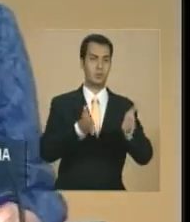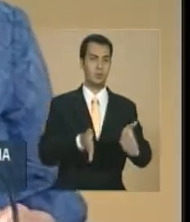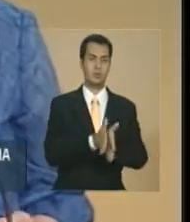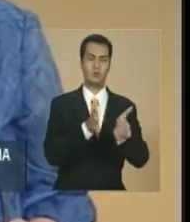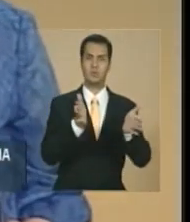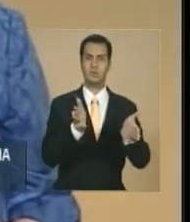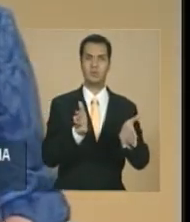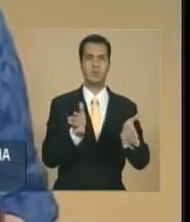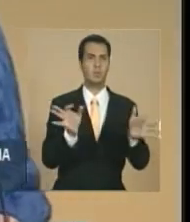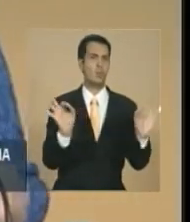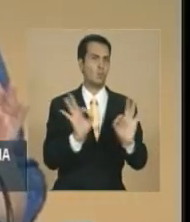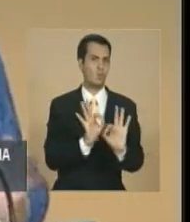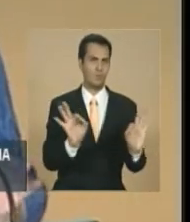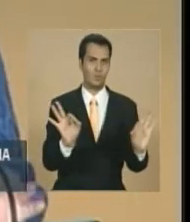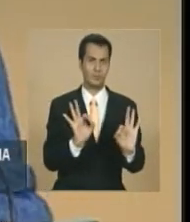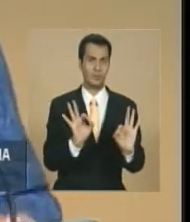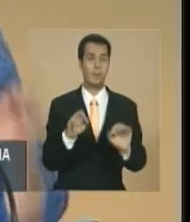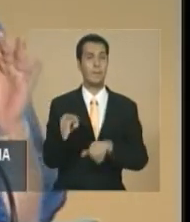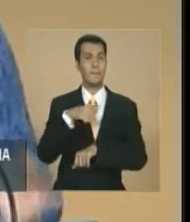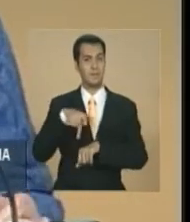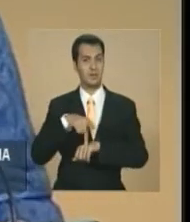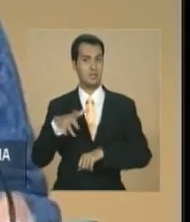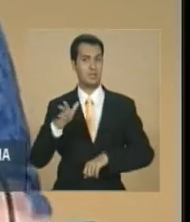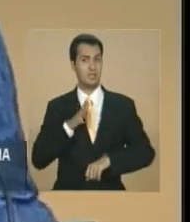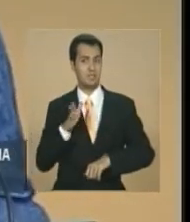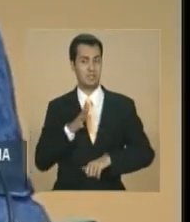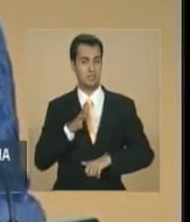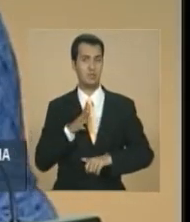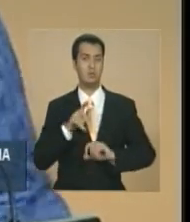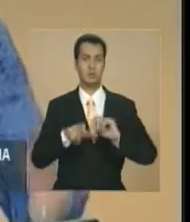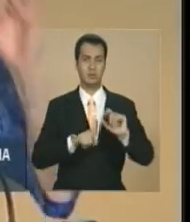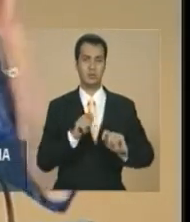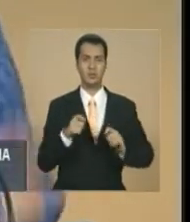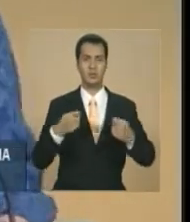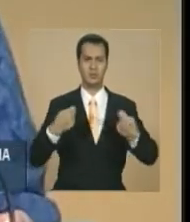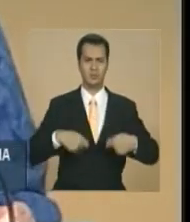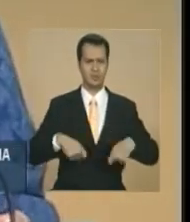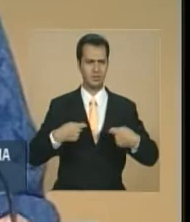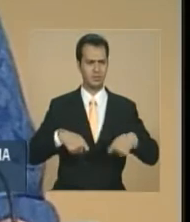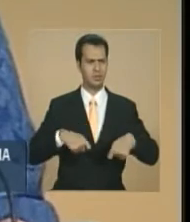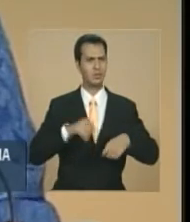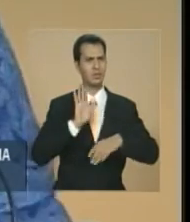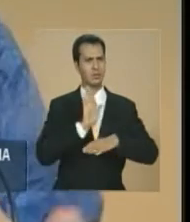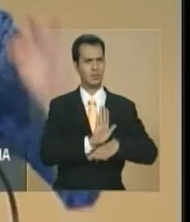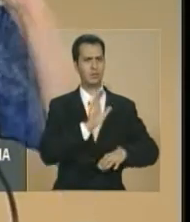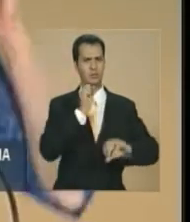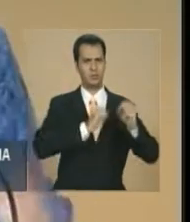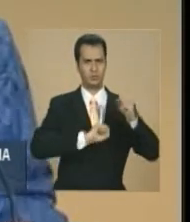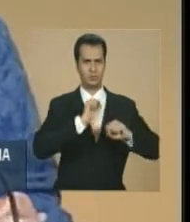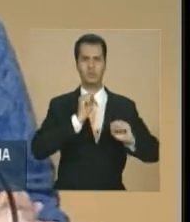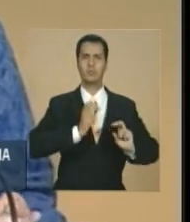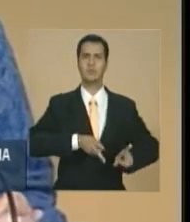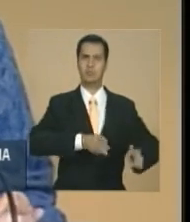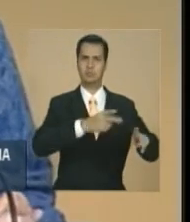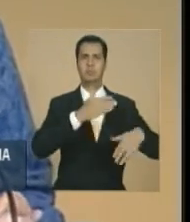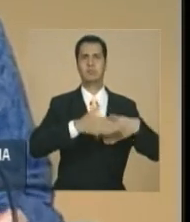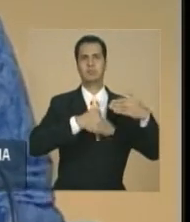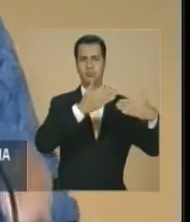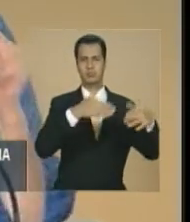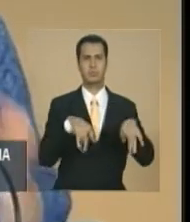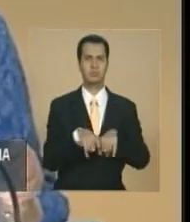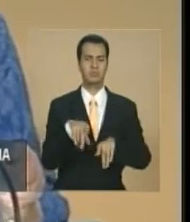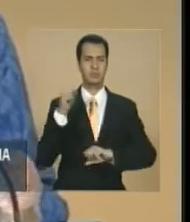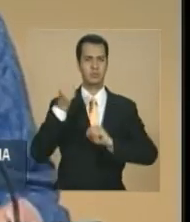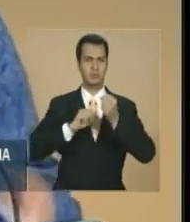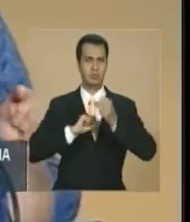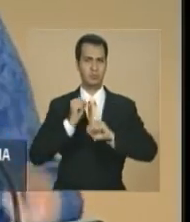País rico é país que é capaz de manter sua indústria crescendo, sua indústria competitiva